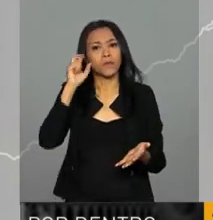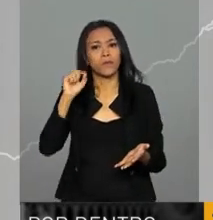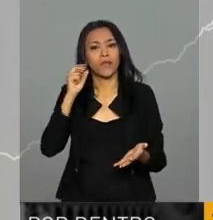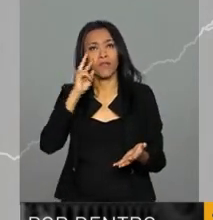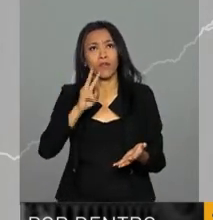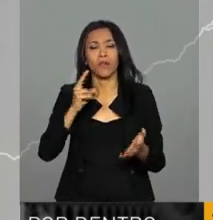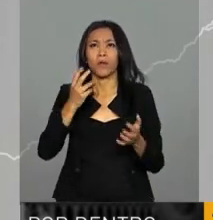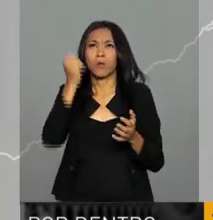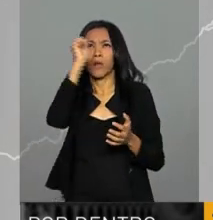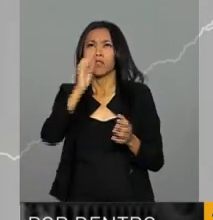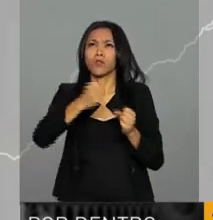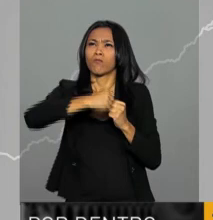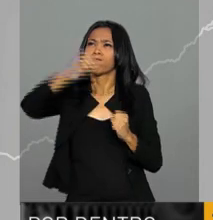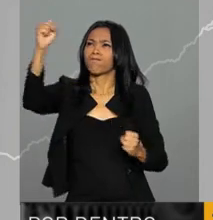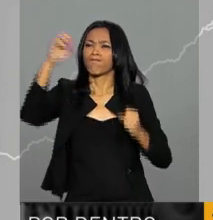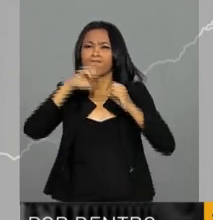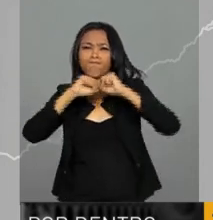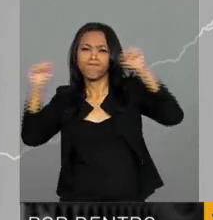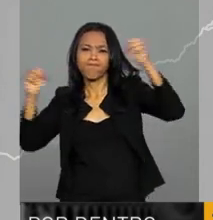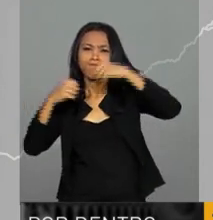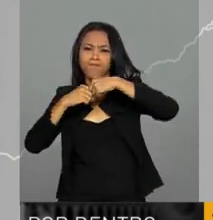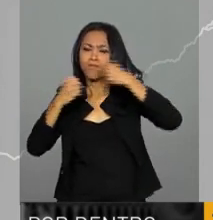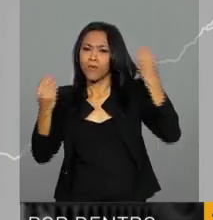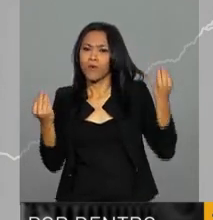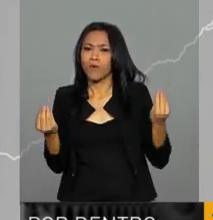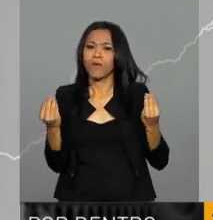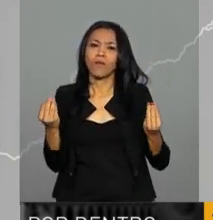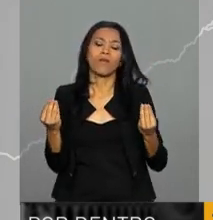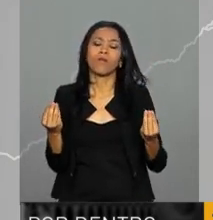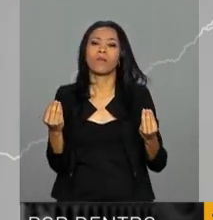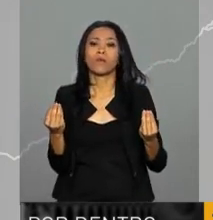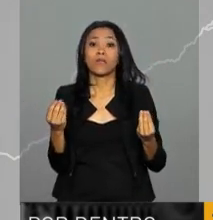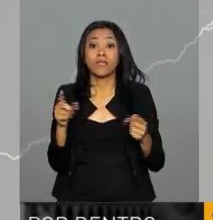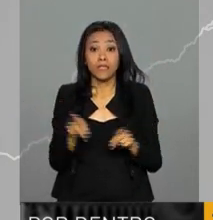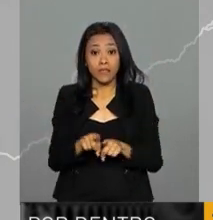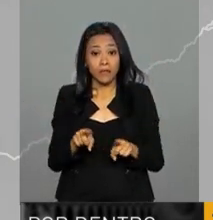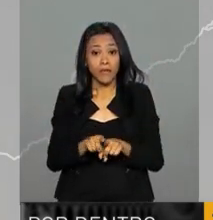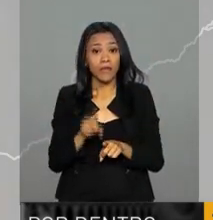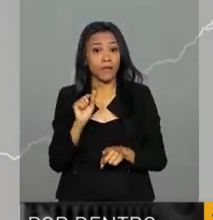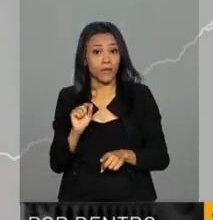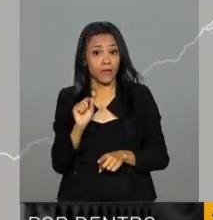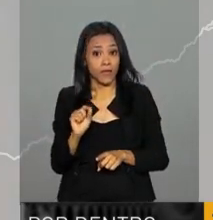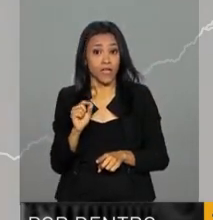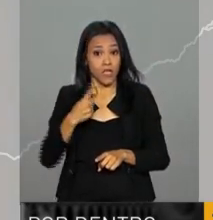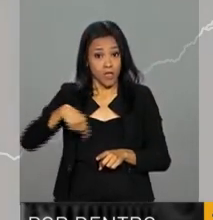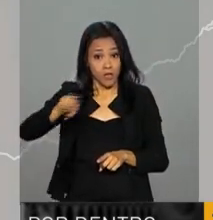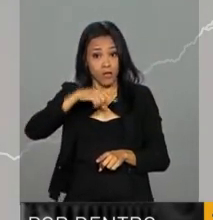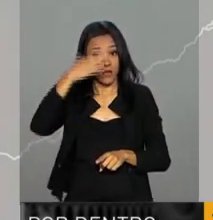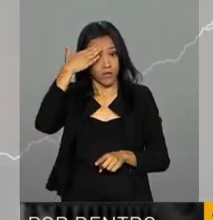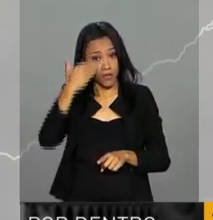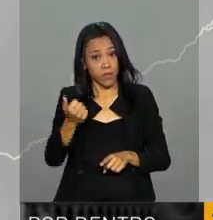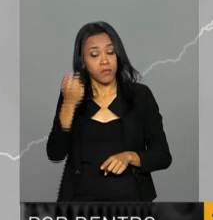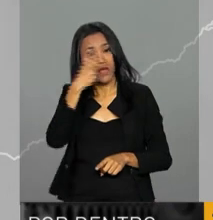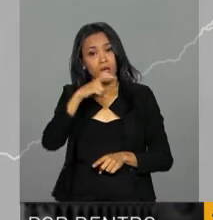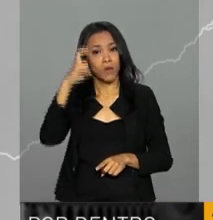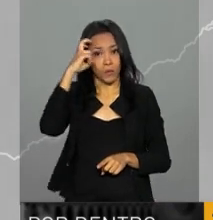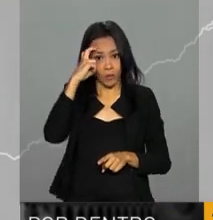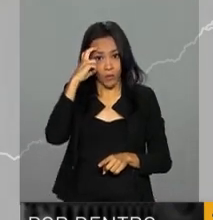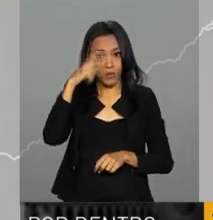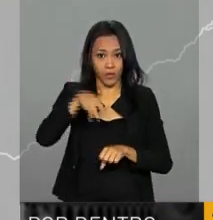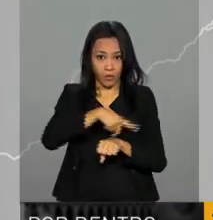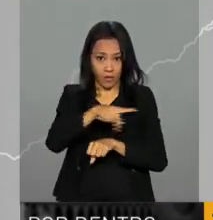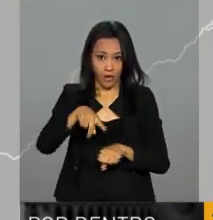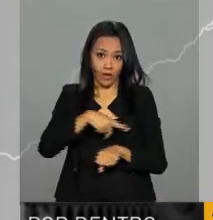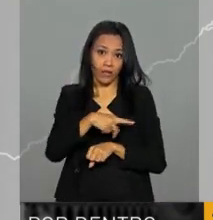do país a diversidade cultural e levando em conta ainda o ministro que a gente sabe que a cultura de um país para sobreviver não